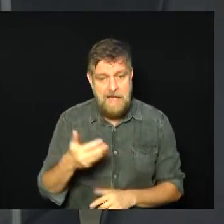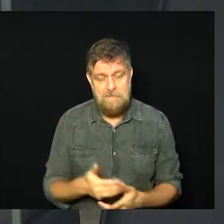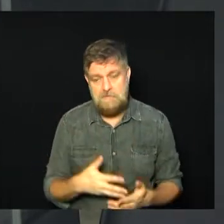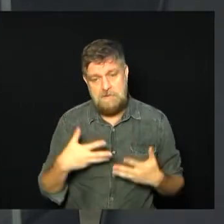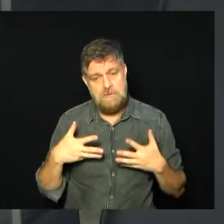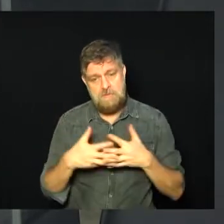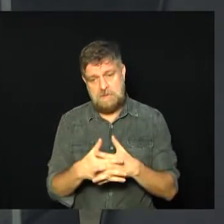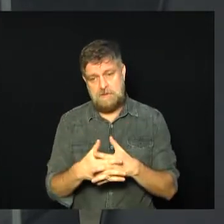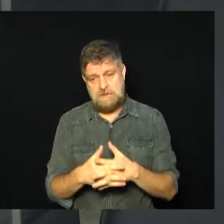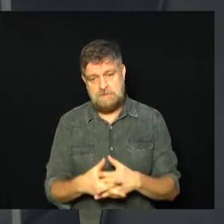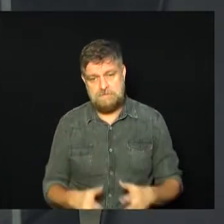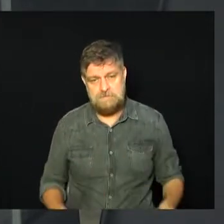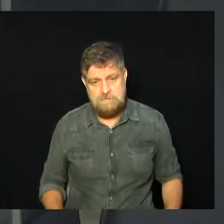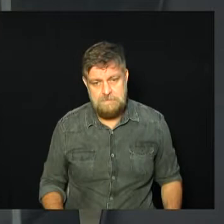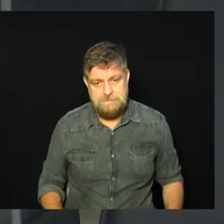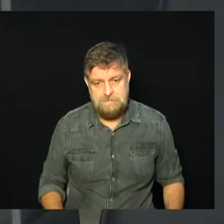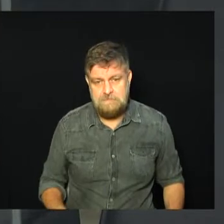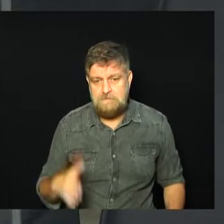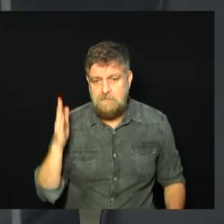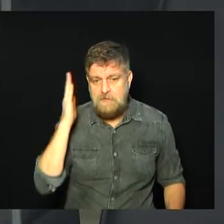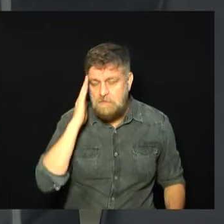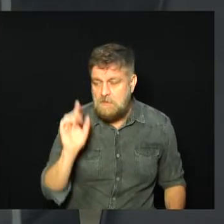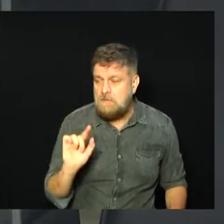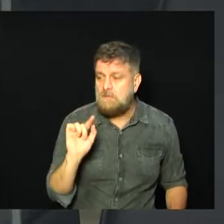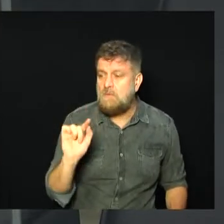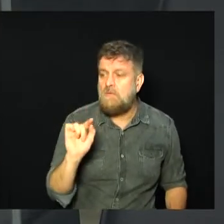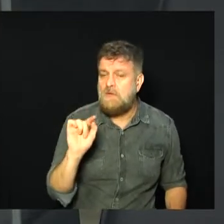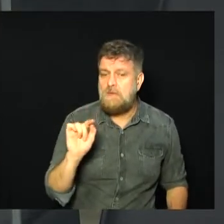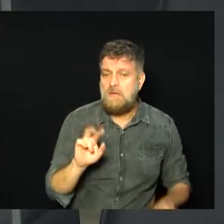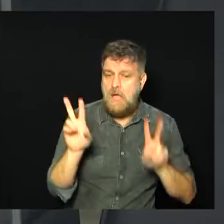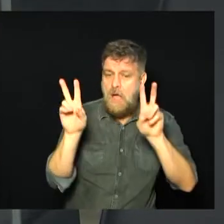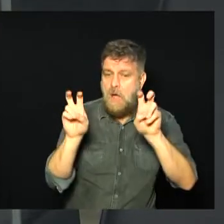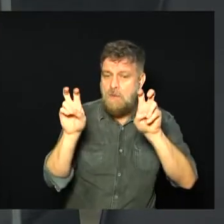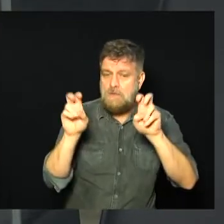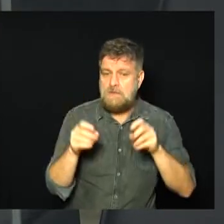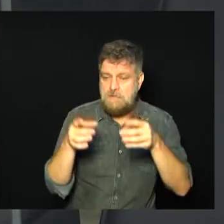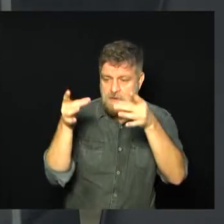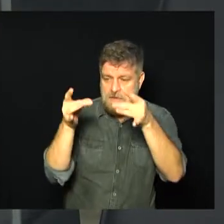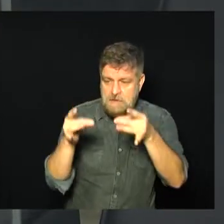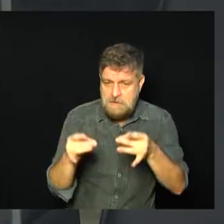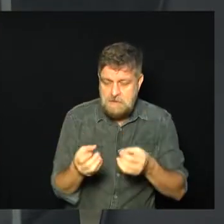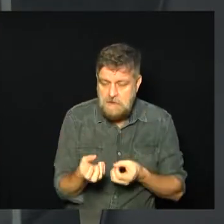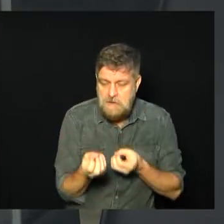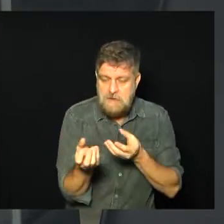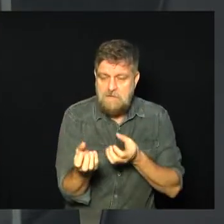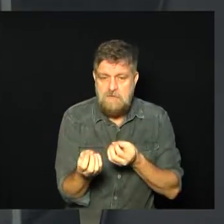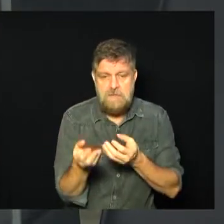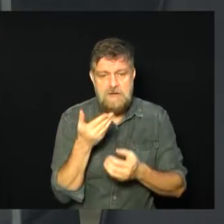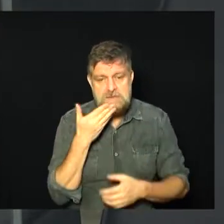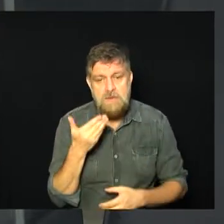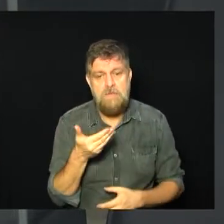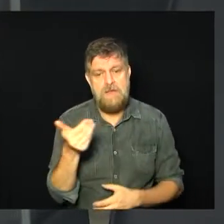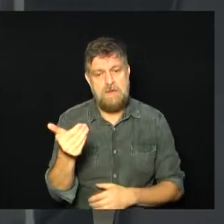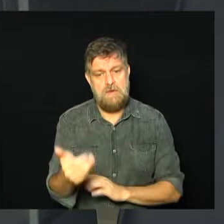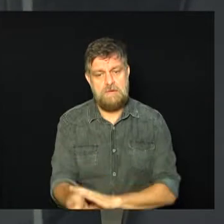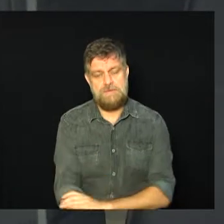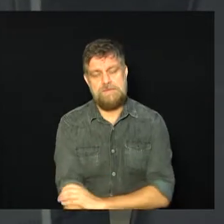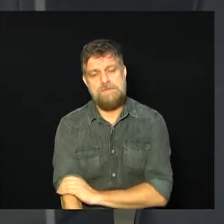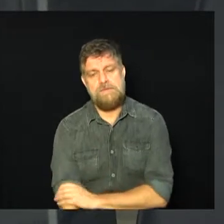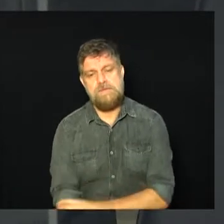De qualquer um saber do que se trata de uma maneira melhor, né? Mais informativa.